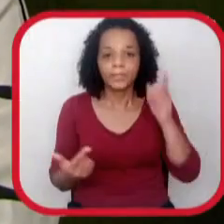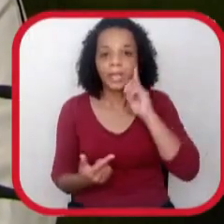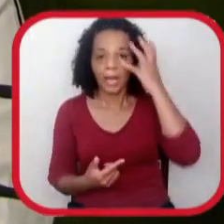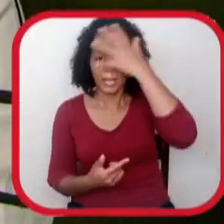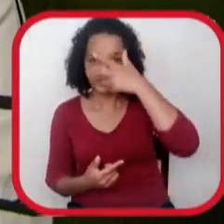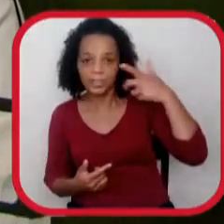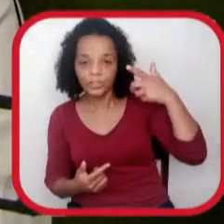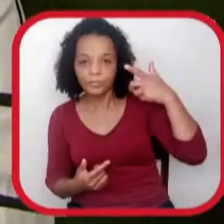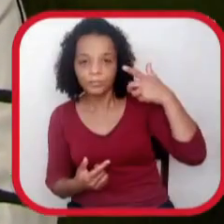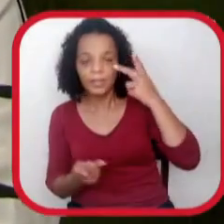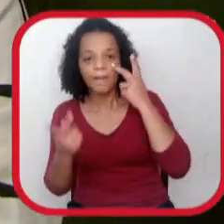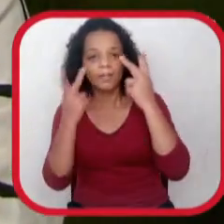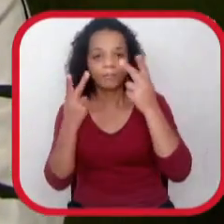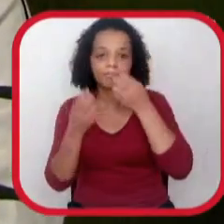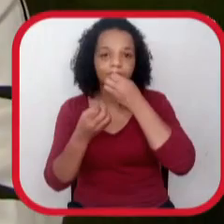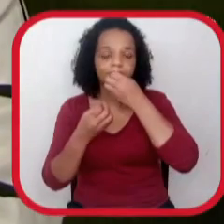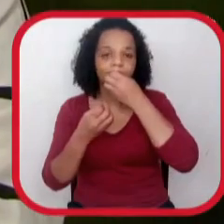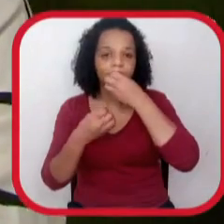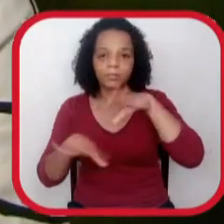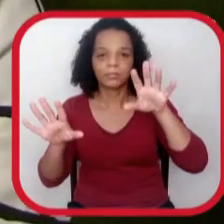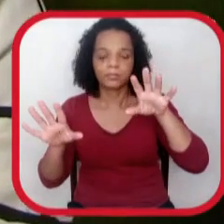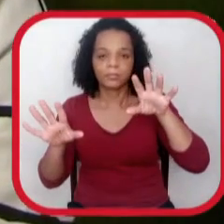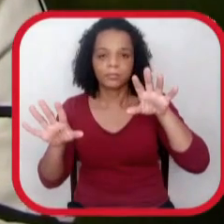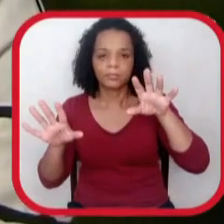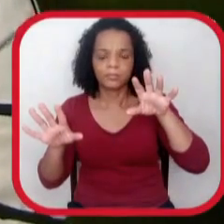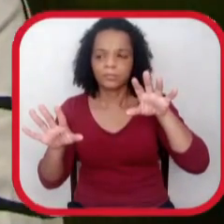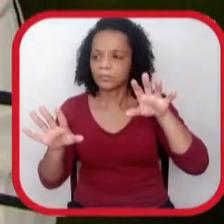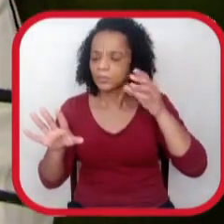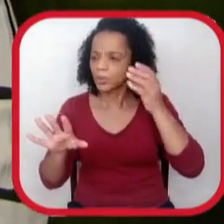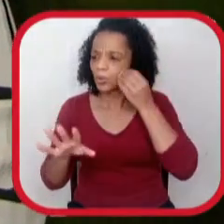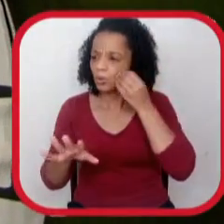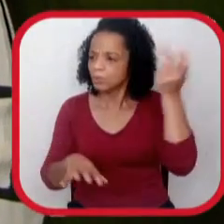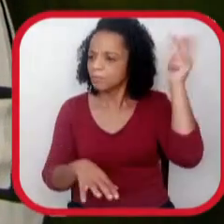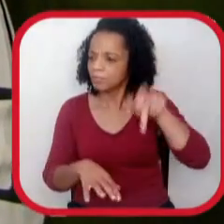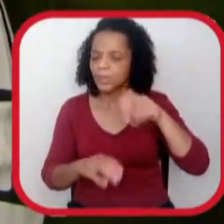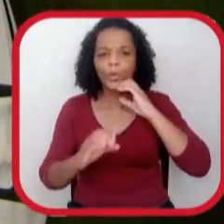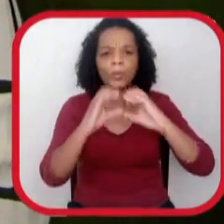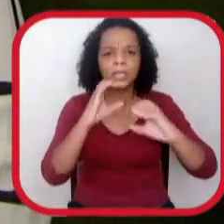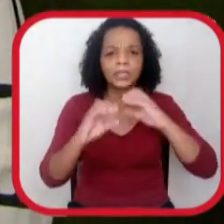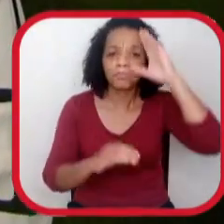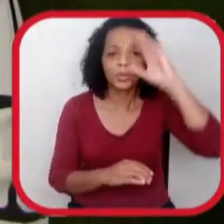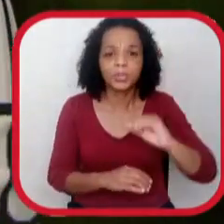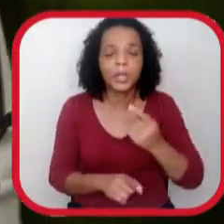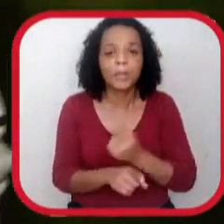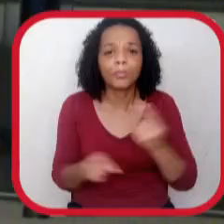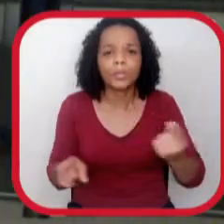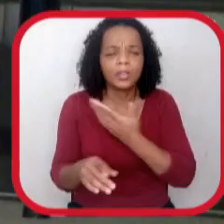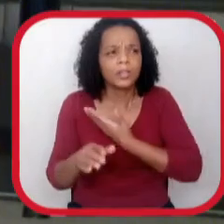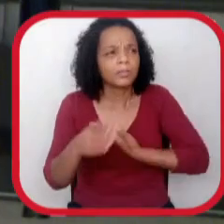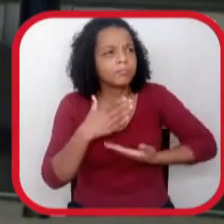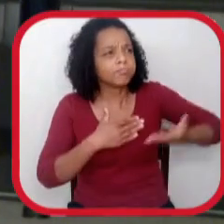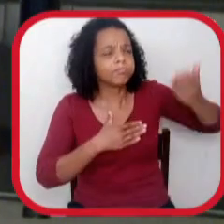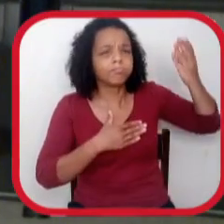Sem uma atriz, perdemos uma visão do mundo. Não sei quando é que surgiu o gosto pela comunicação, porque ele é